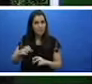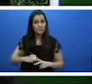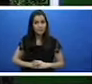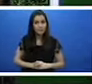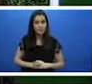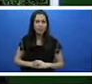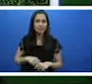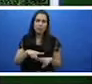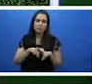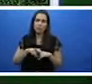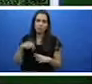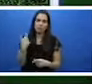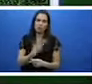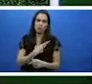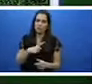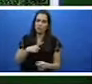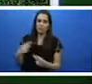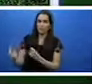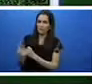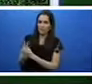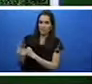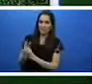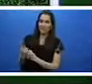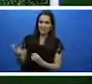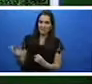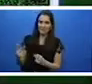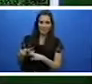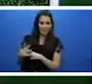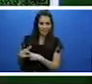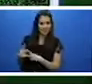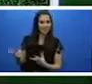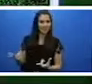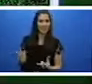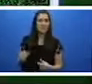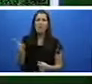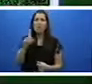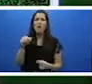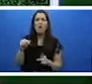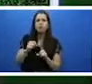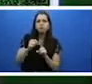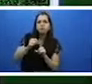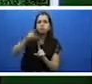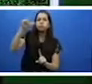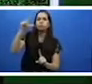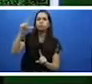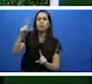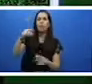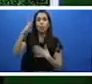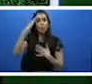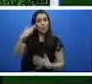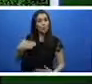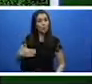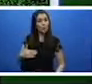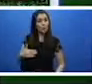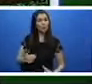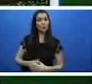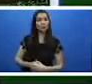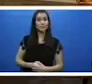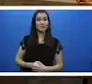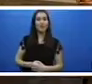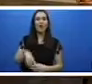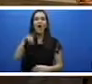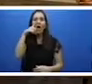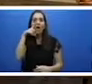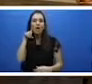nós temos esse mecanismo, né? Como se fosse uma defesa, para que não aumente muito a temperatura do nosso corpo, nós começamos a